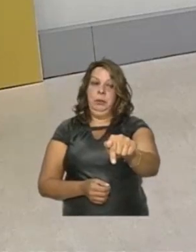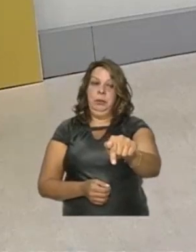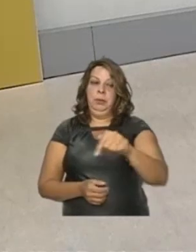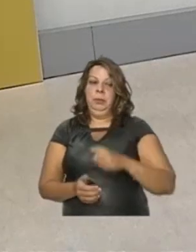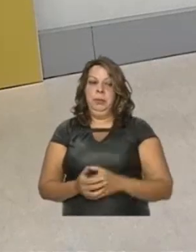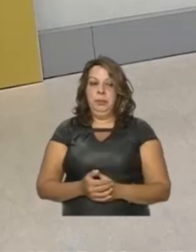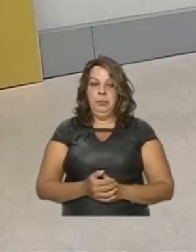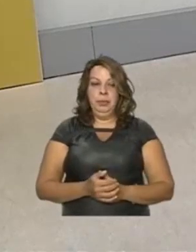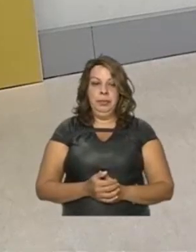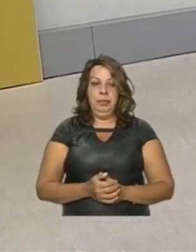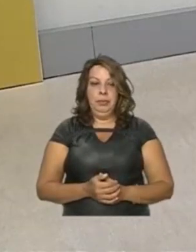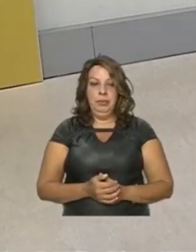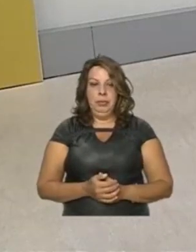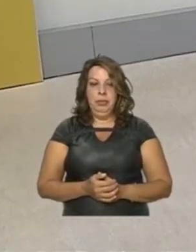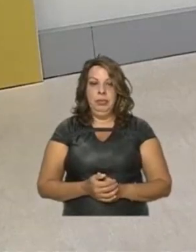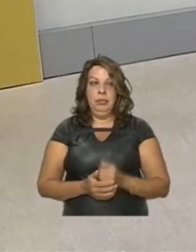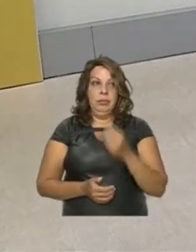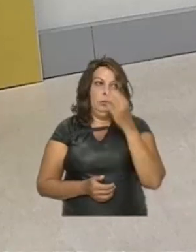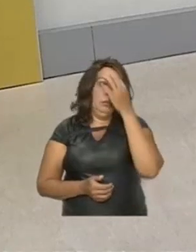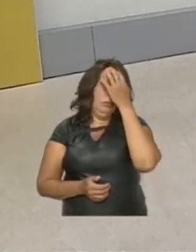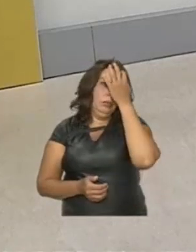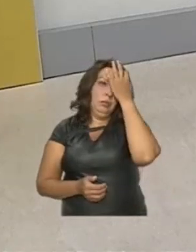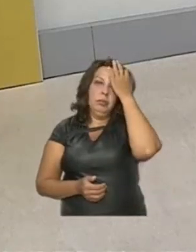7, marque 7.